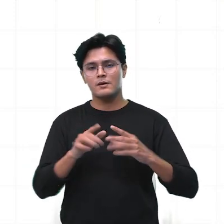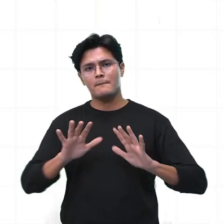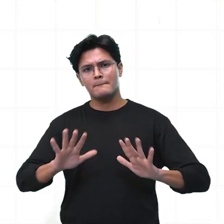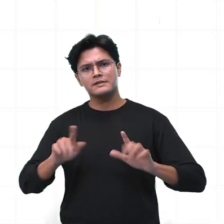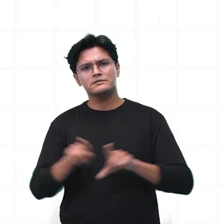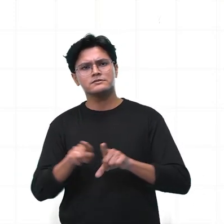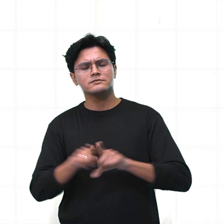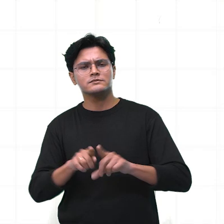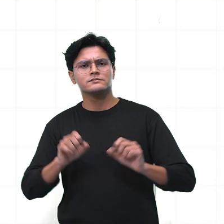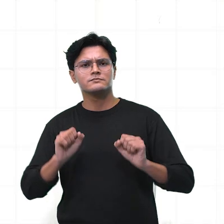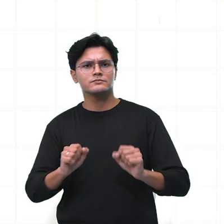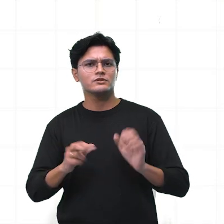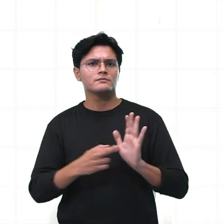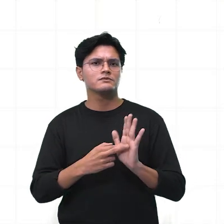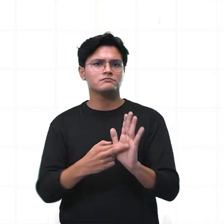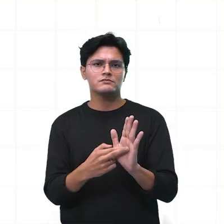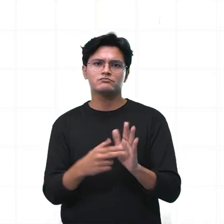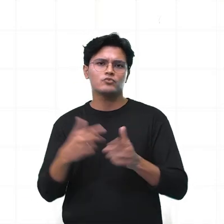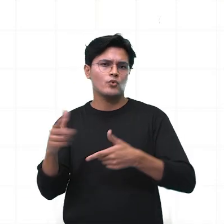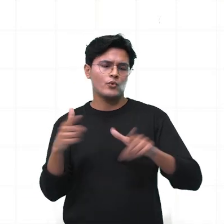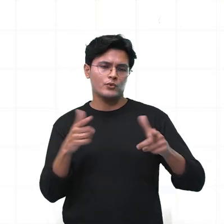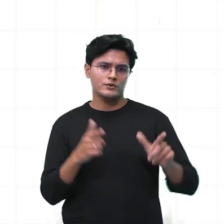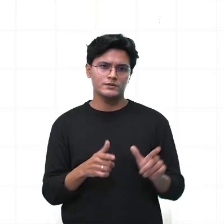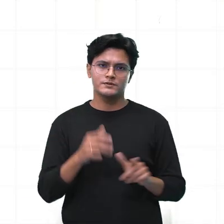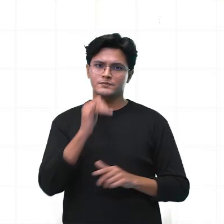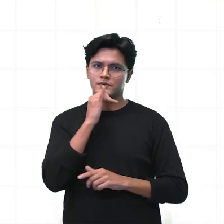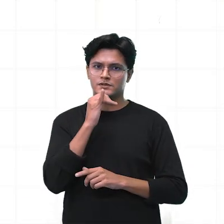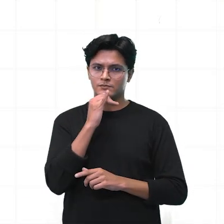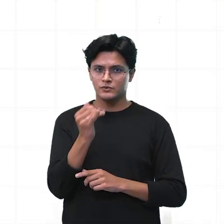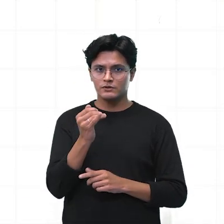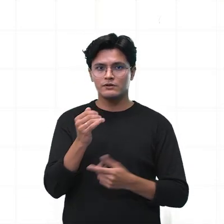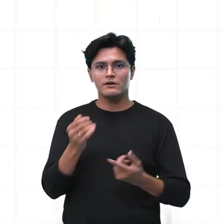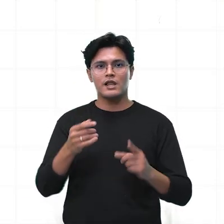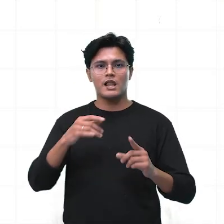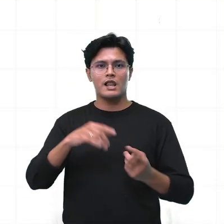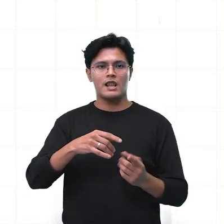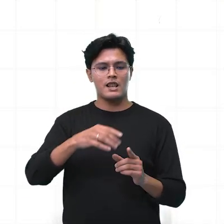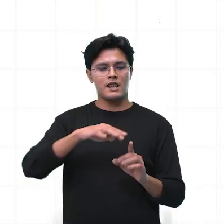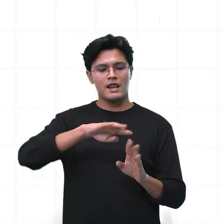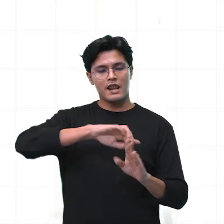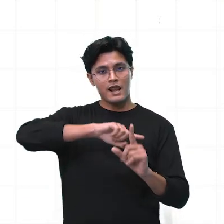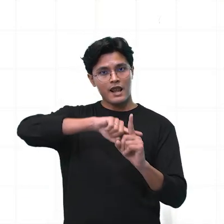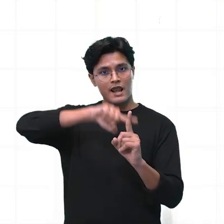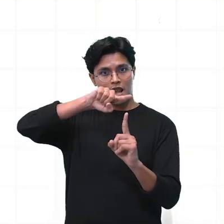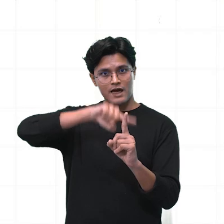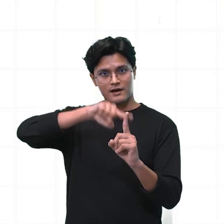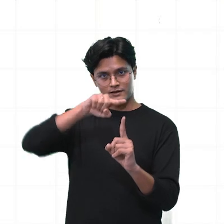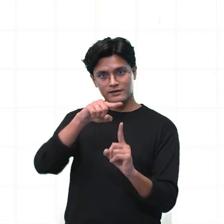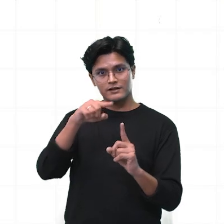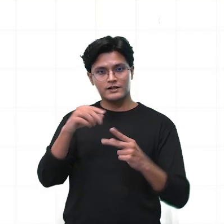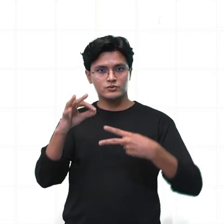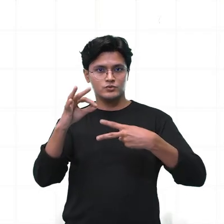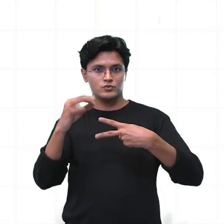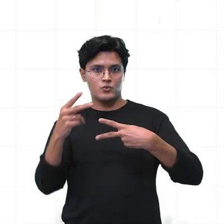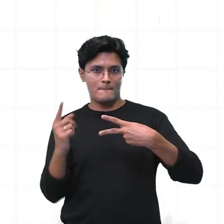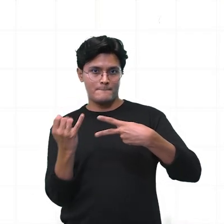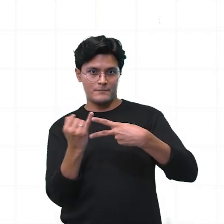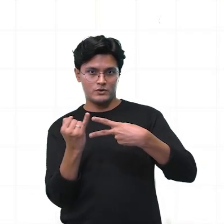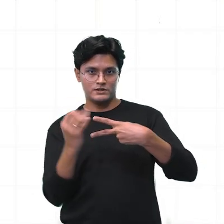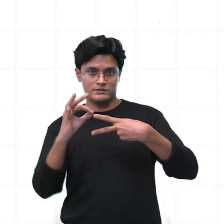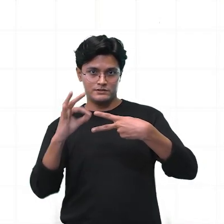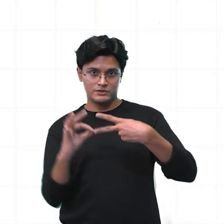representar outras coisas também na geometria. A gente pode representar um lado de um polígono, nós podemos representar a